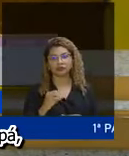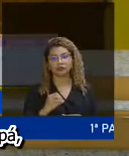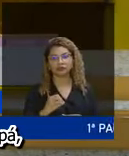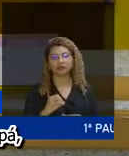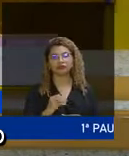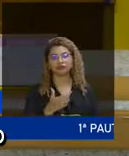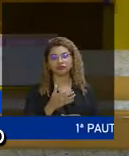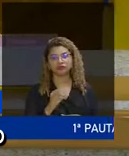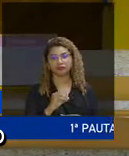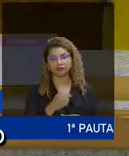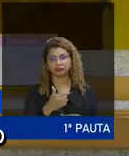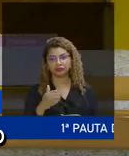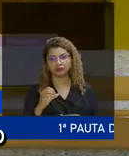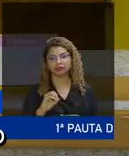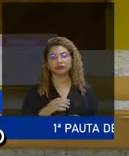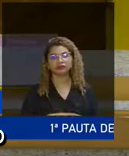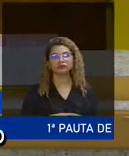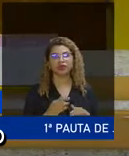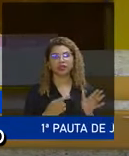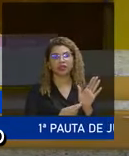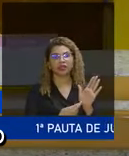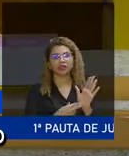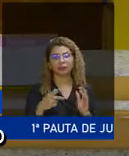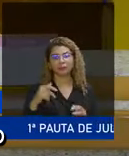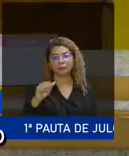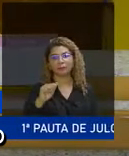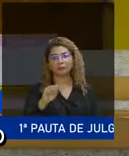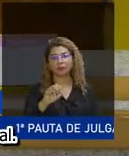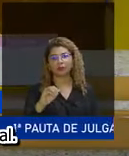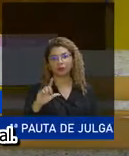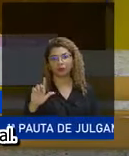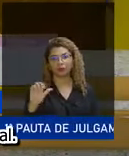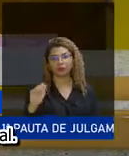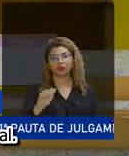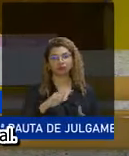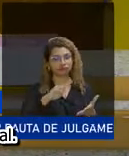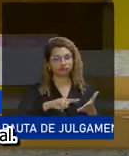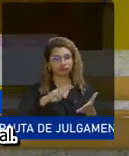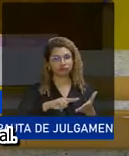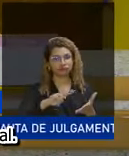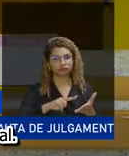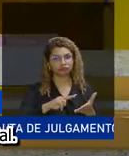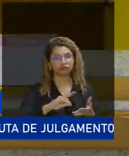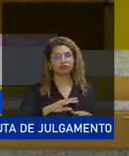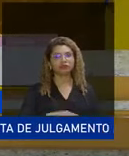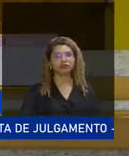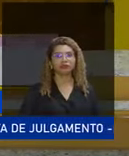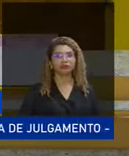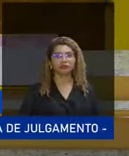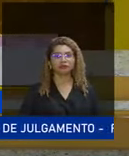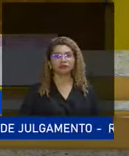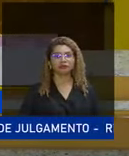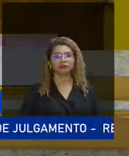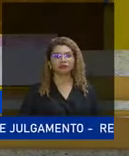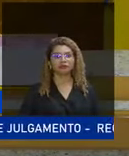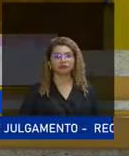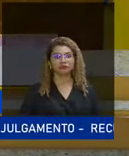origem Macapá, relatora juíza Paula Santos, revisor juiz Carmo Antônio, recorrente Ministério Público Eleitoral.